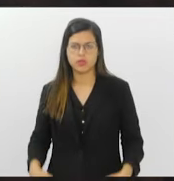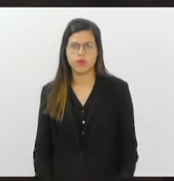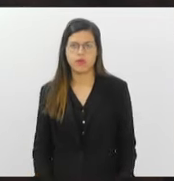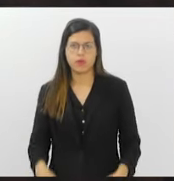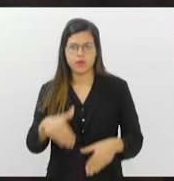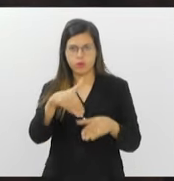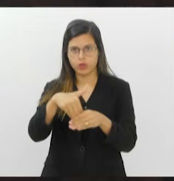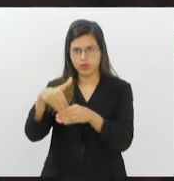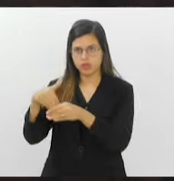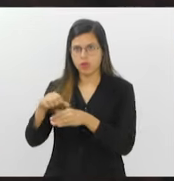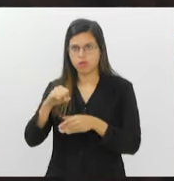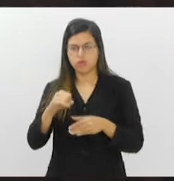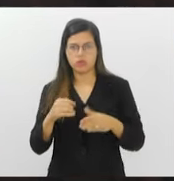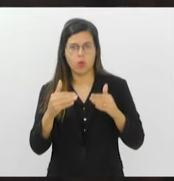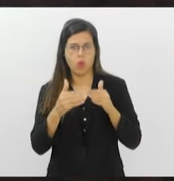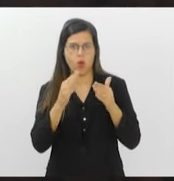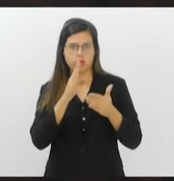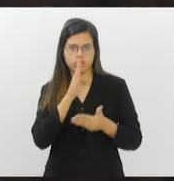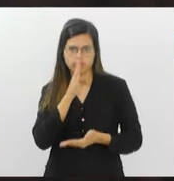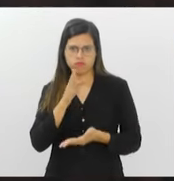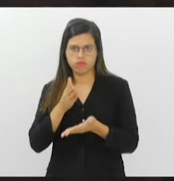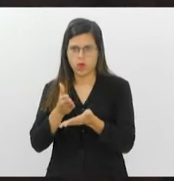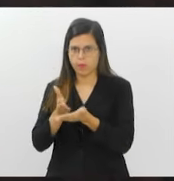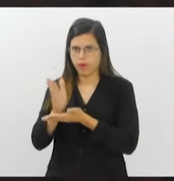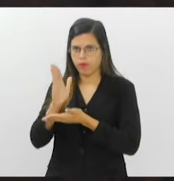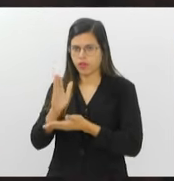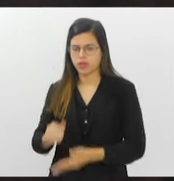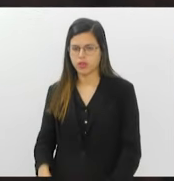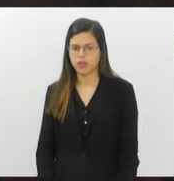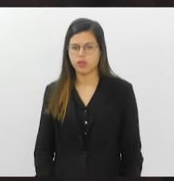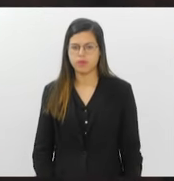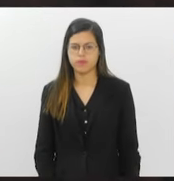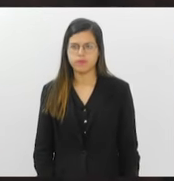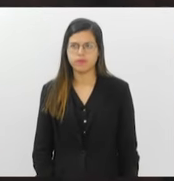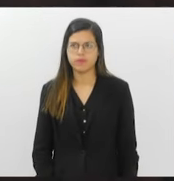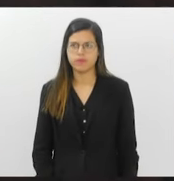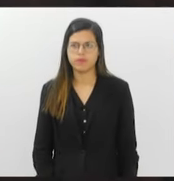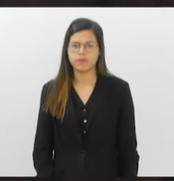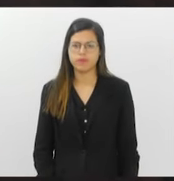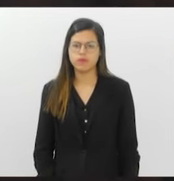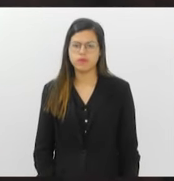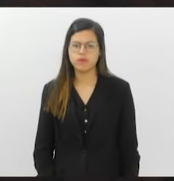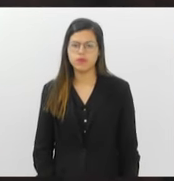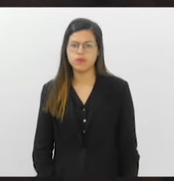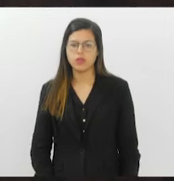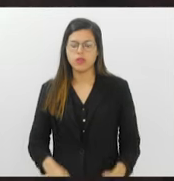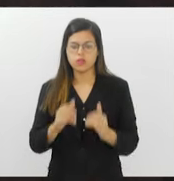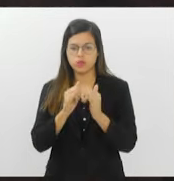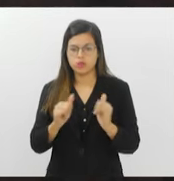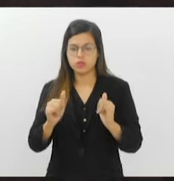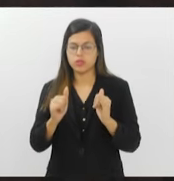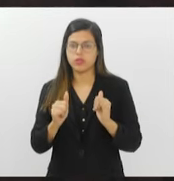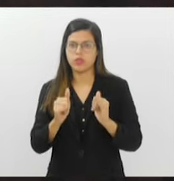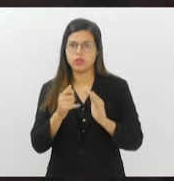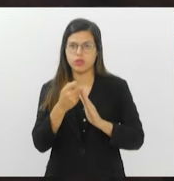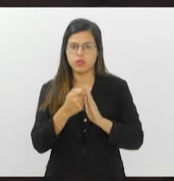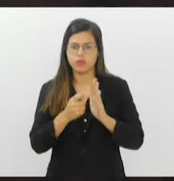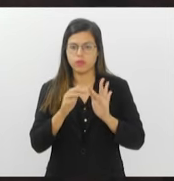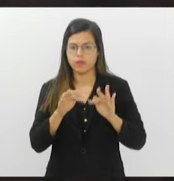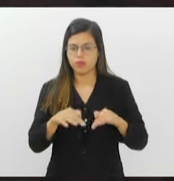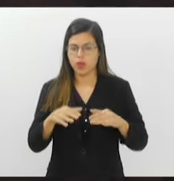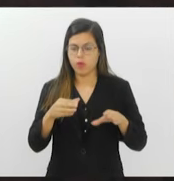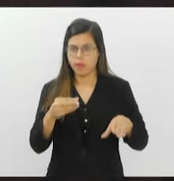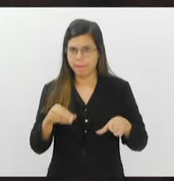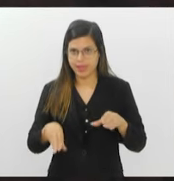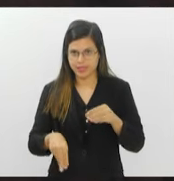Em votação, senhores que aprovam, permaneçam como estão. Aprovado, vai autógrafo. Anuncio, redação final assim